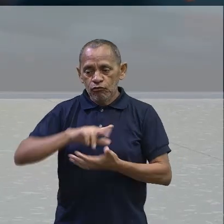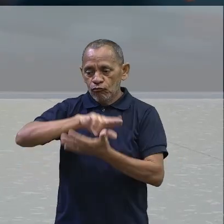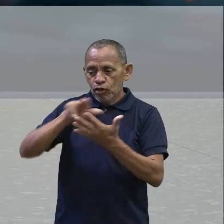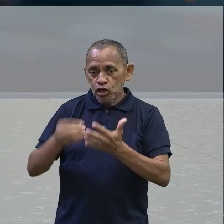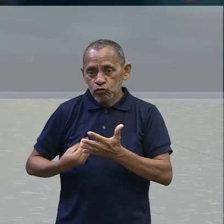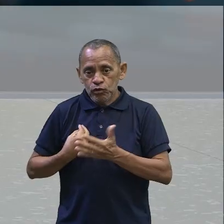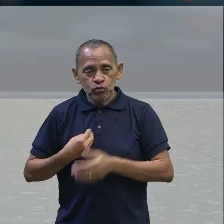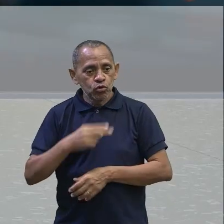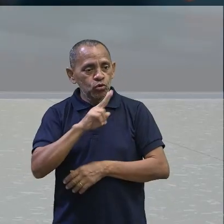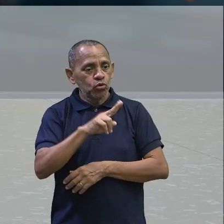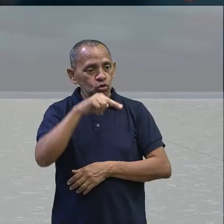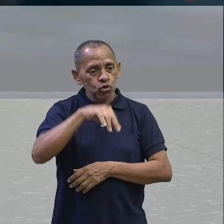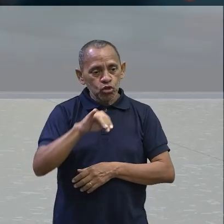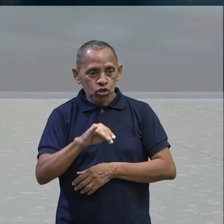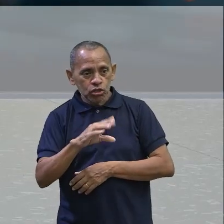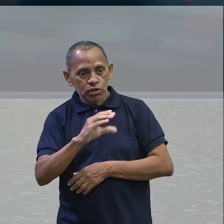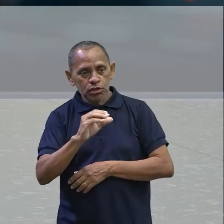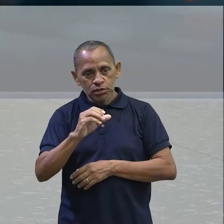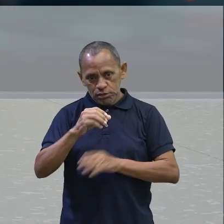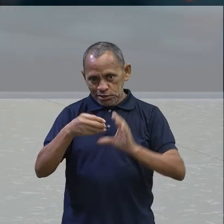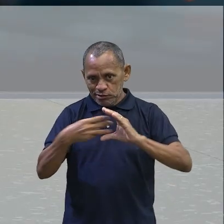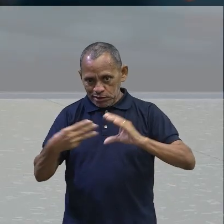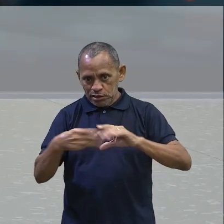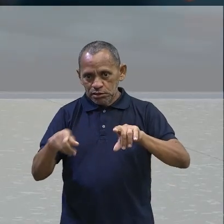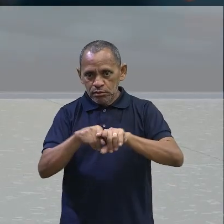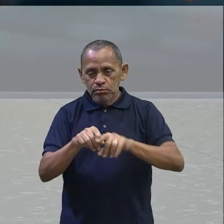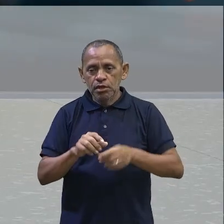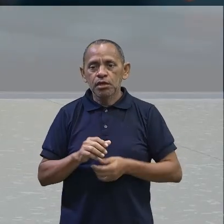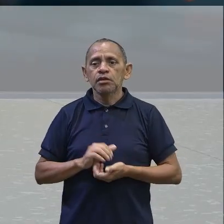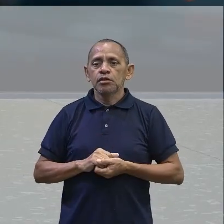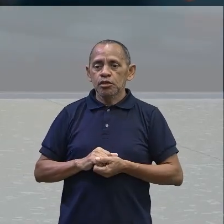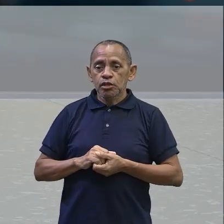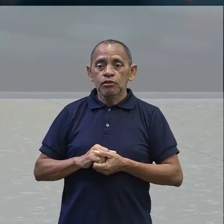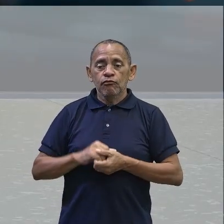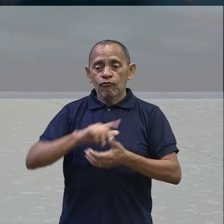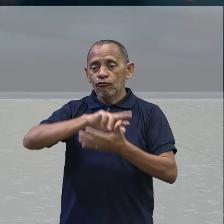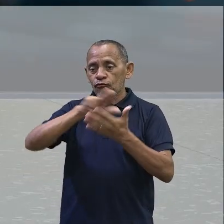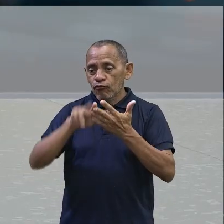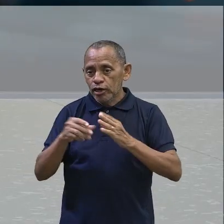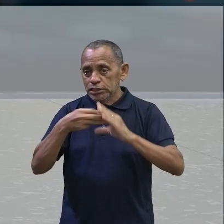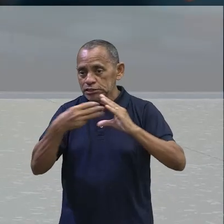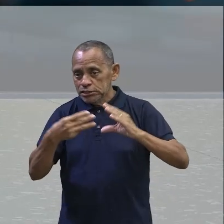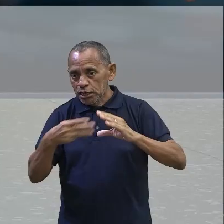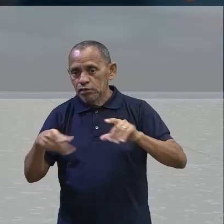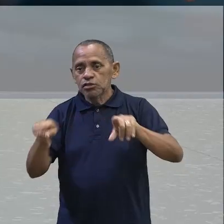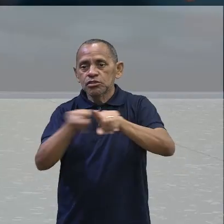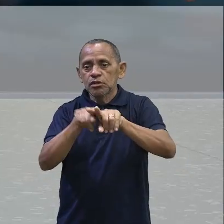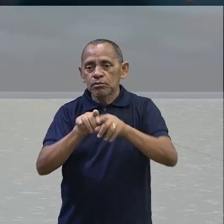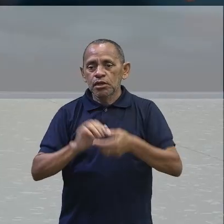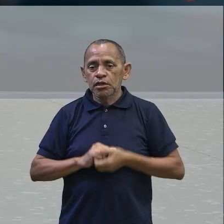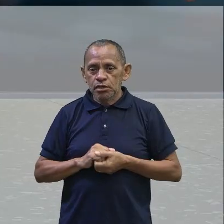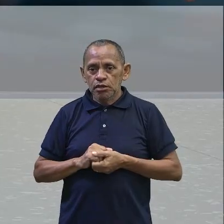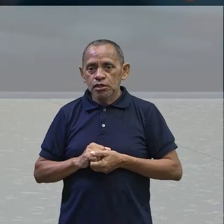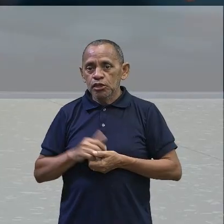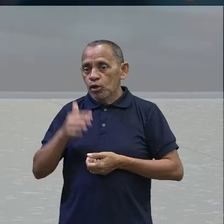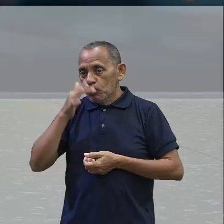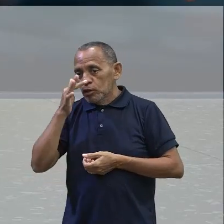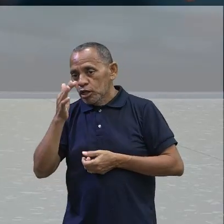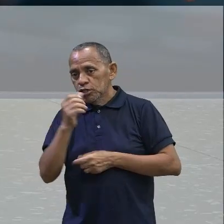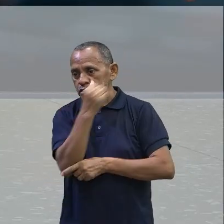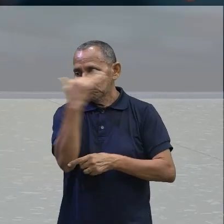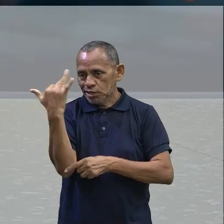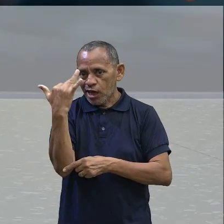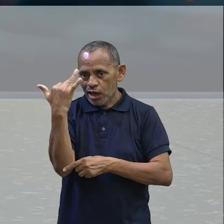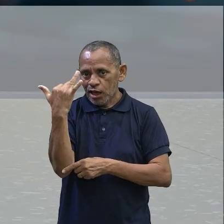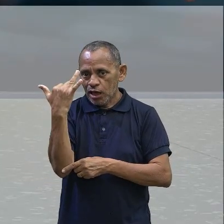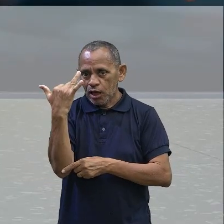pluricelulares, multicelulares, como as plantas, né? As árvores que estão no quintal de casa, por exemplo,